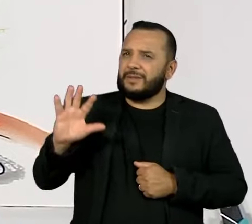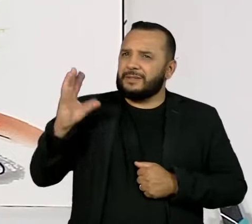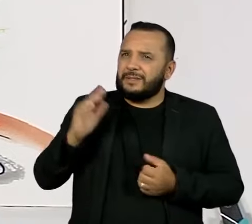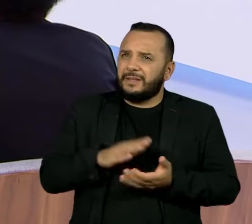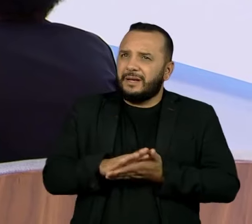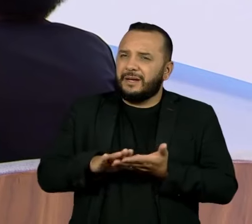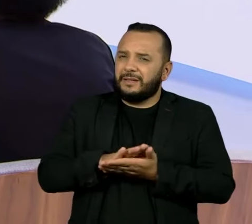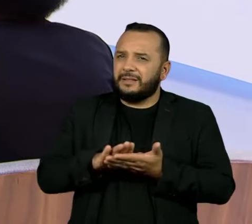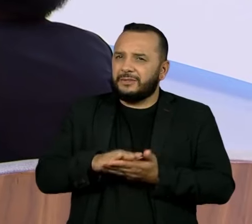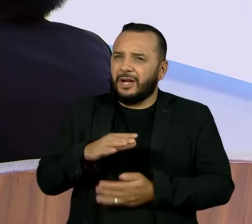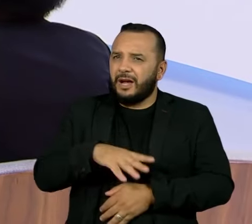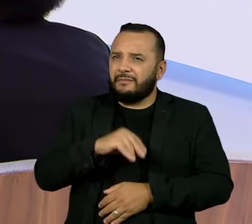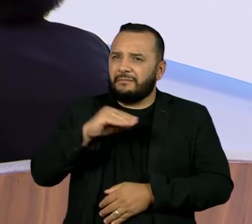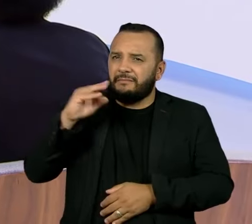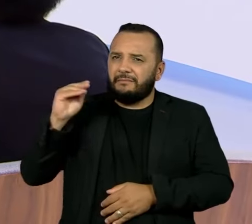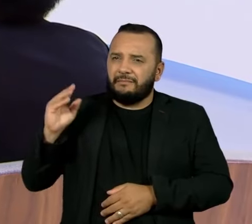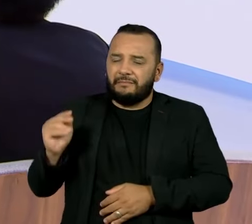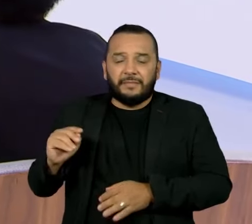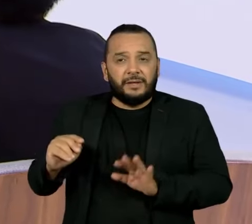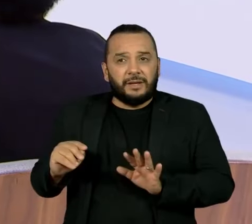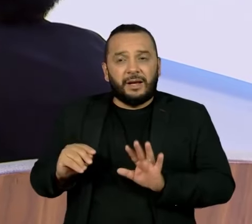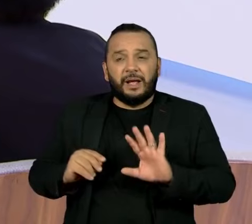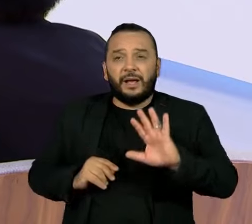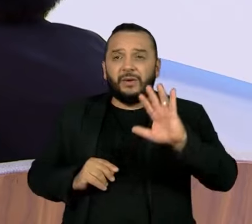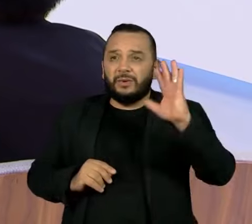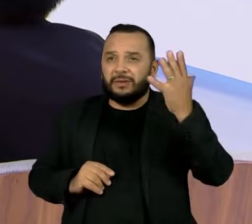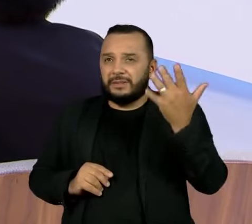lá. Até que